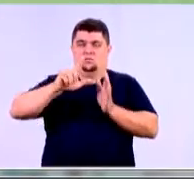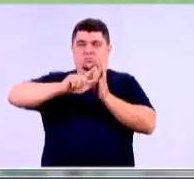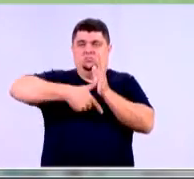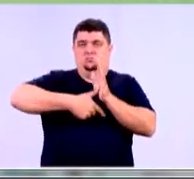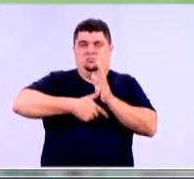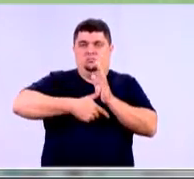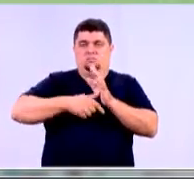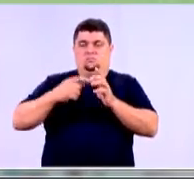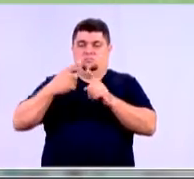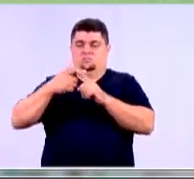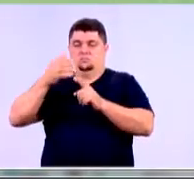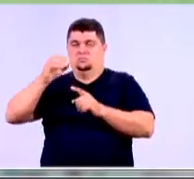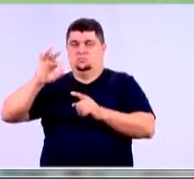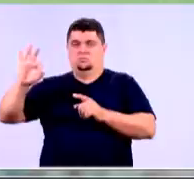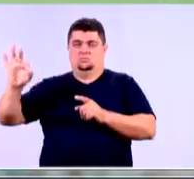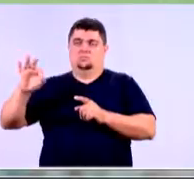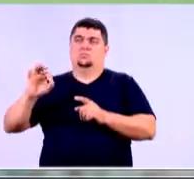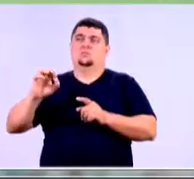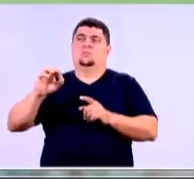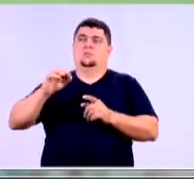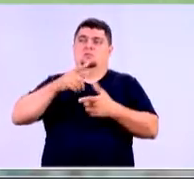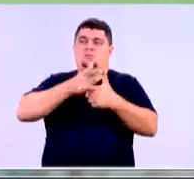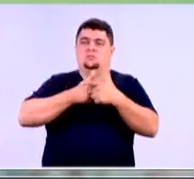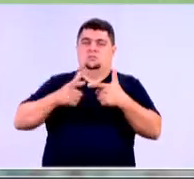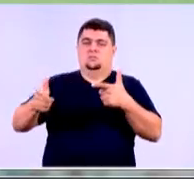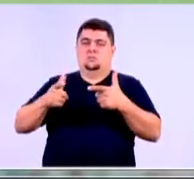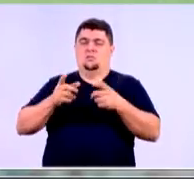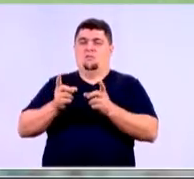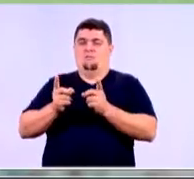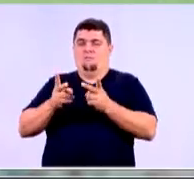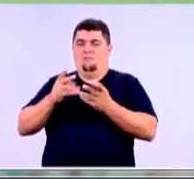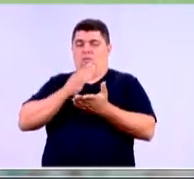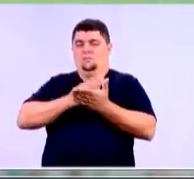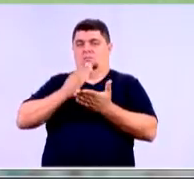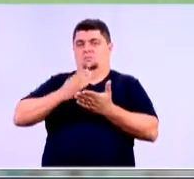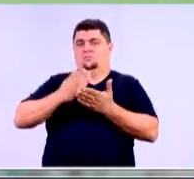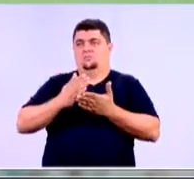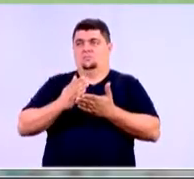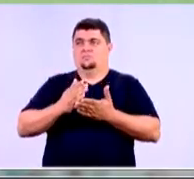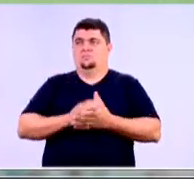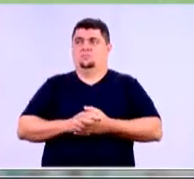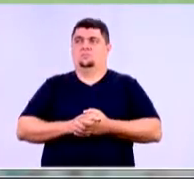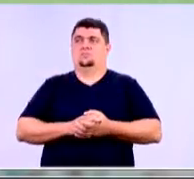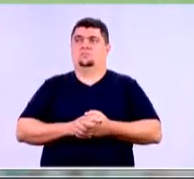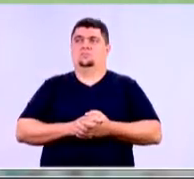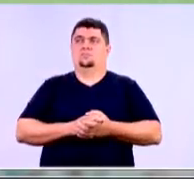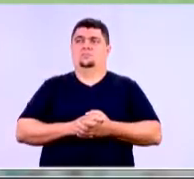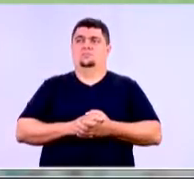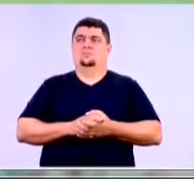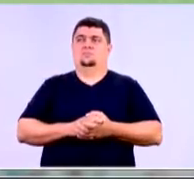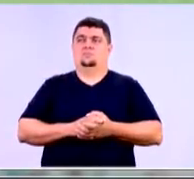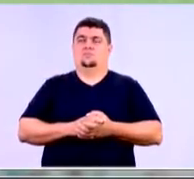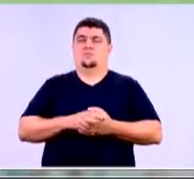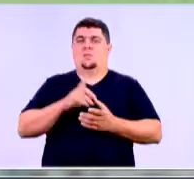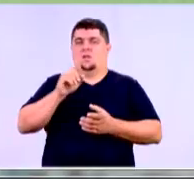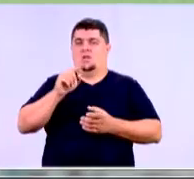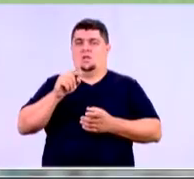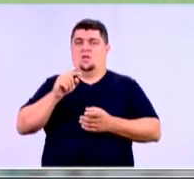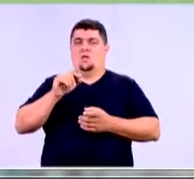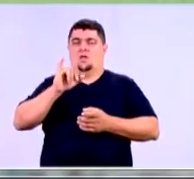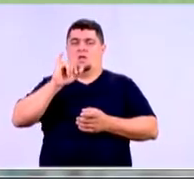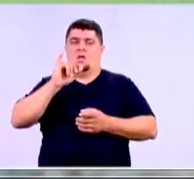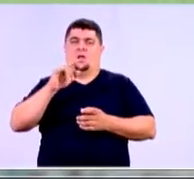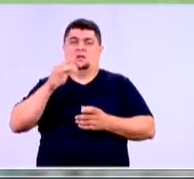atraso vezes 100 dividido pela venda a prazo. Taxa de inadimplência que nós estamos apresentando aqui é um índice para